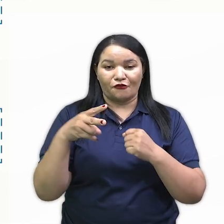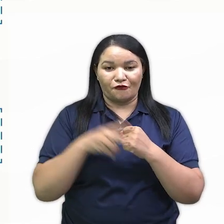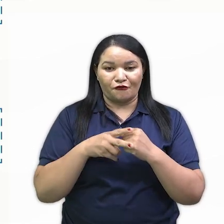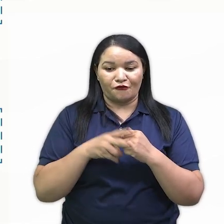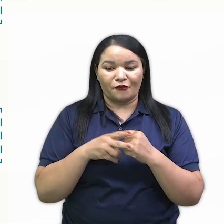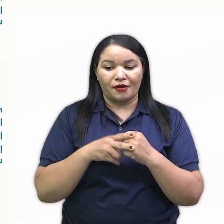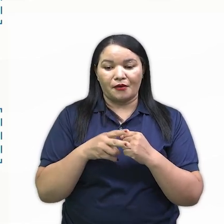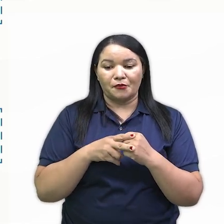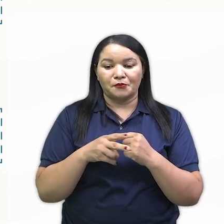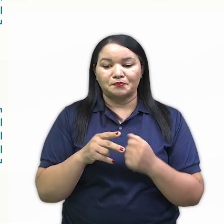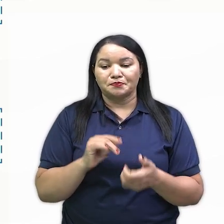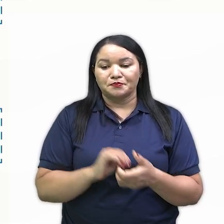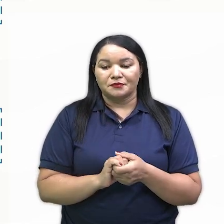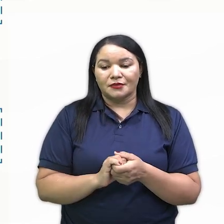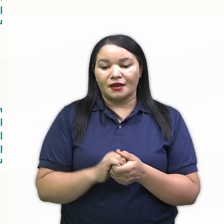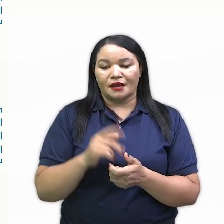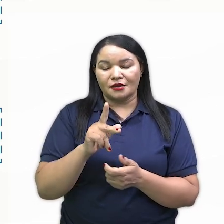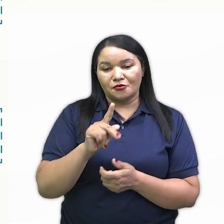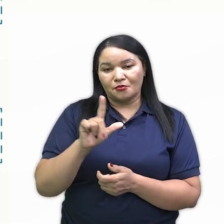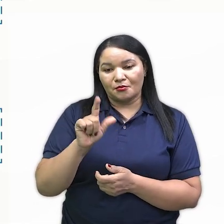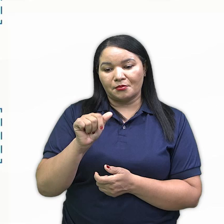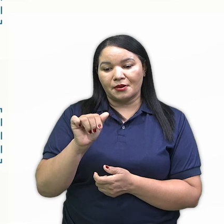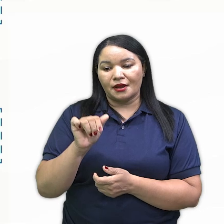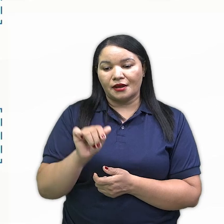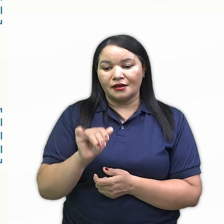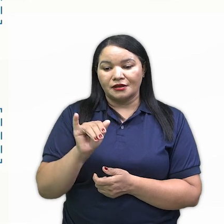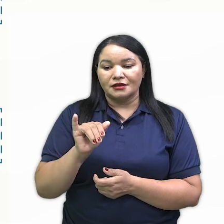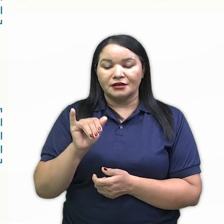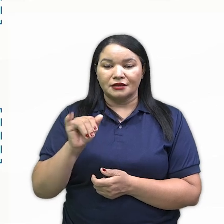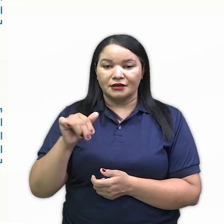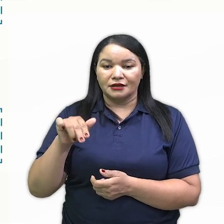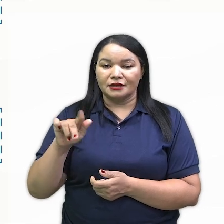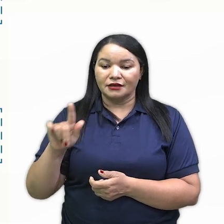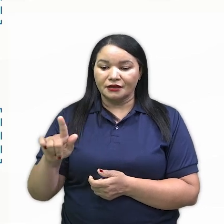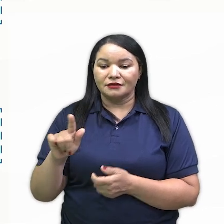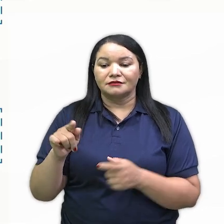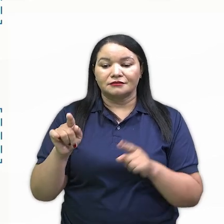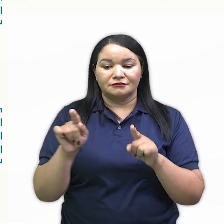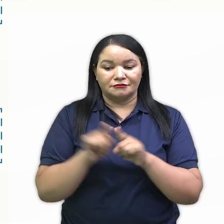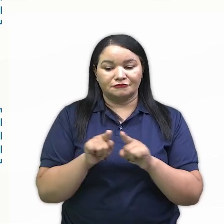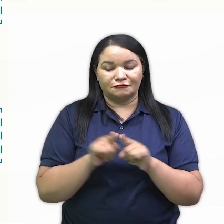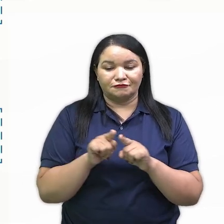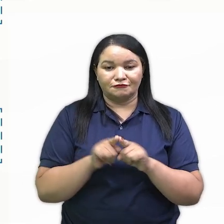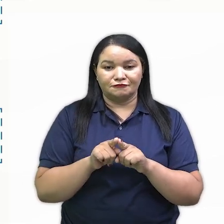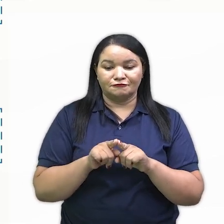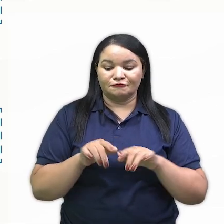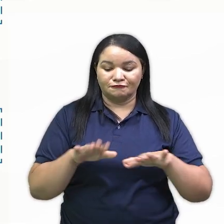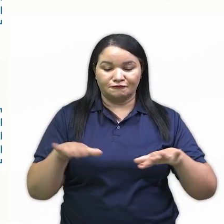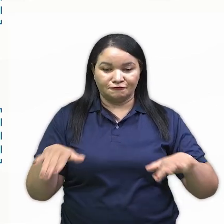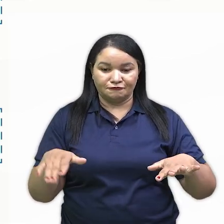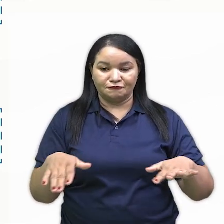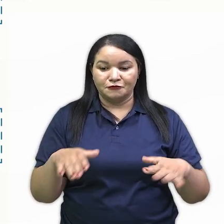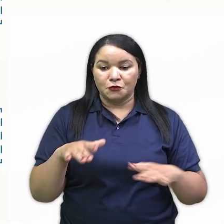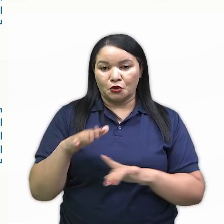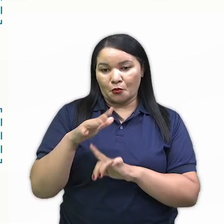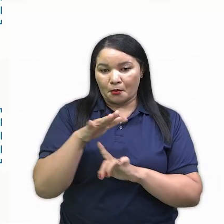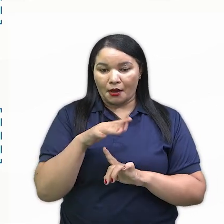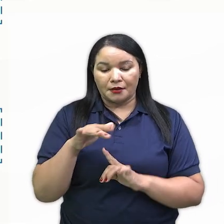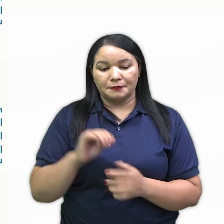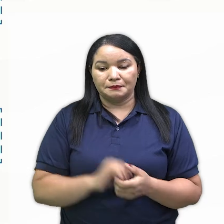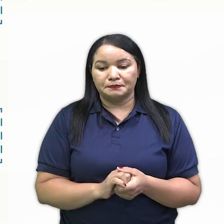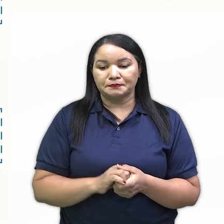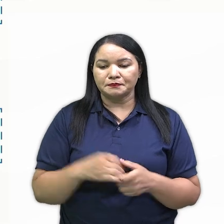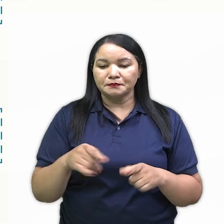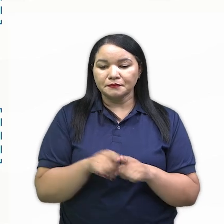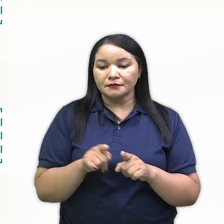com ing, jogando in the park, ok? Aqui, gente, eu já sei que é uma pergunta, porque tem